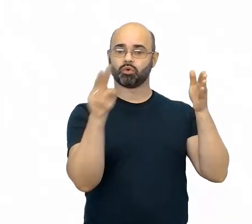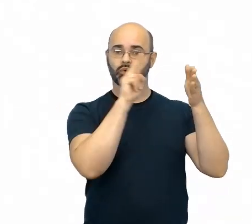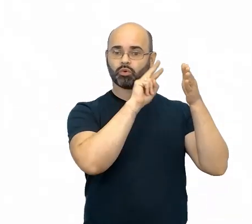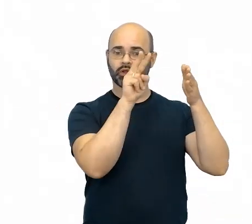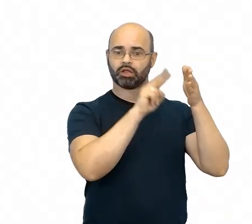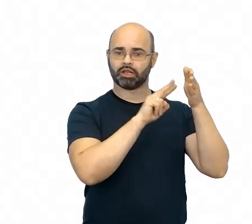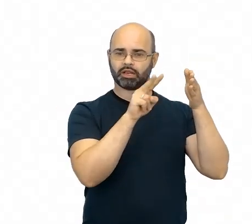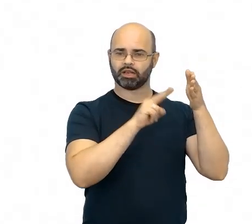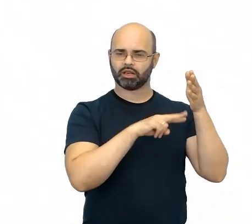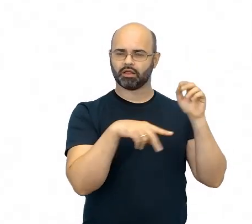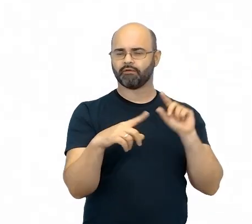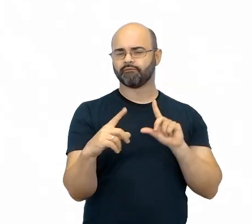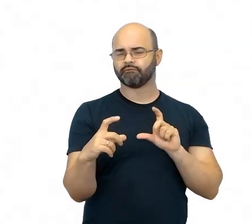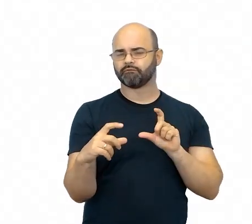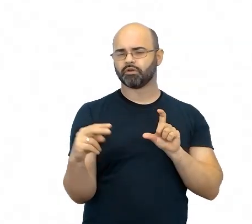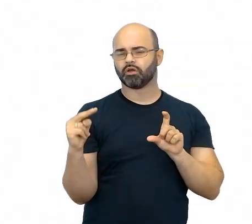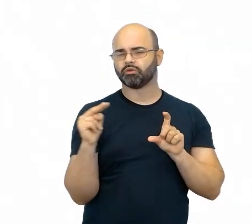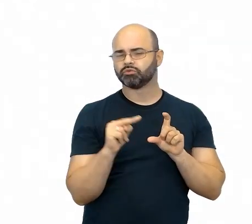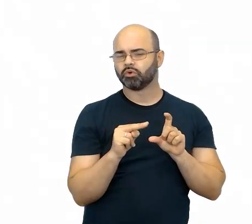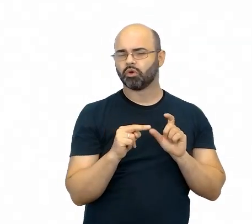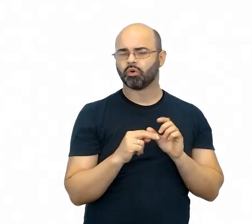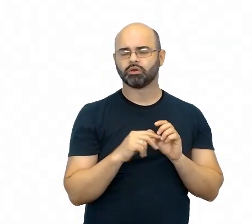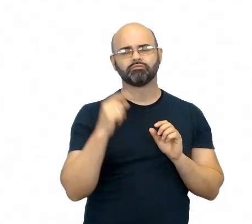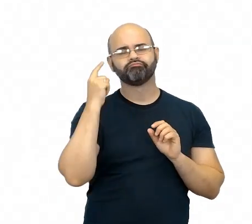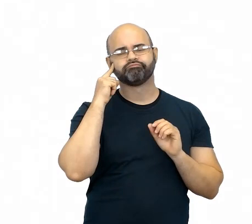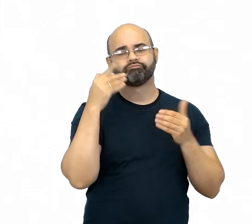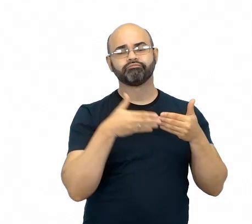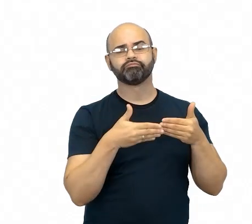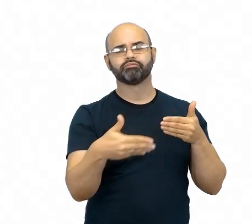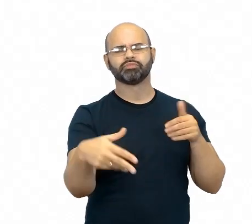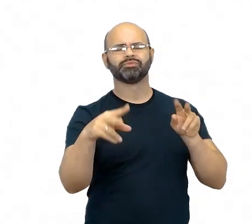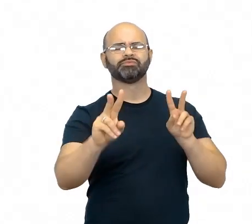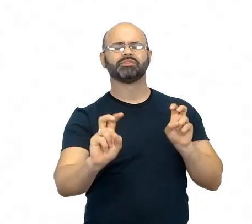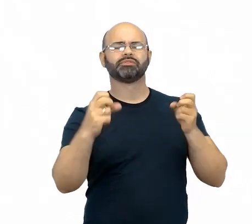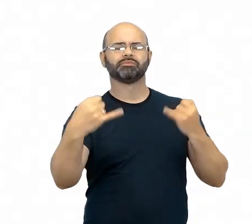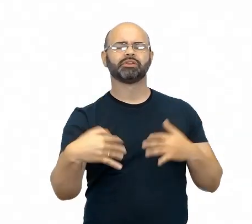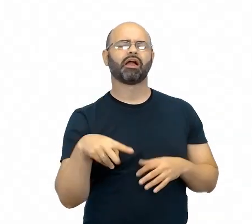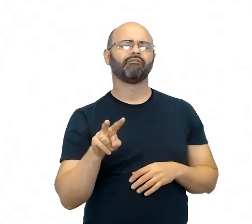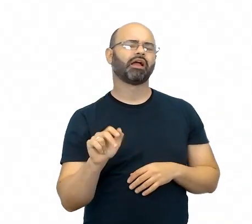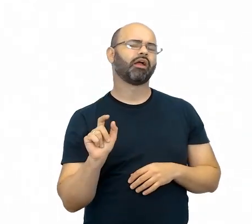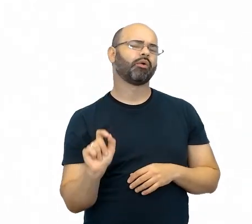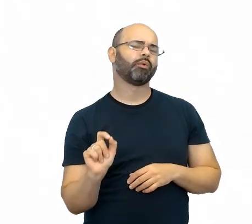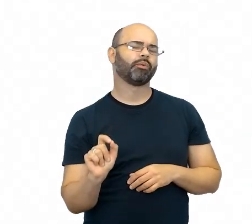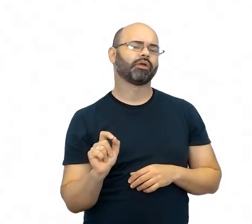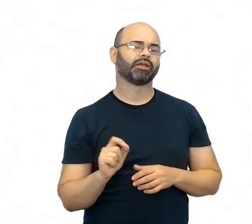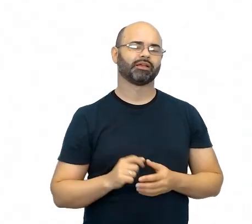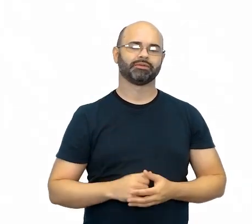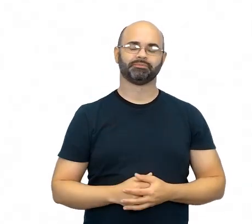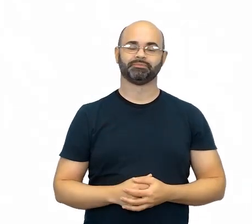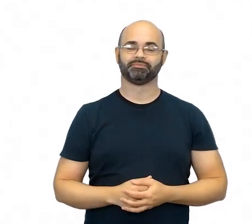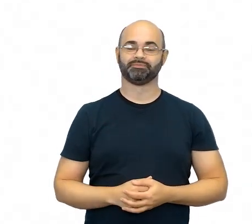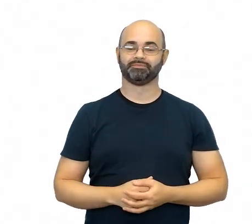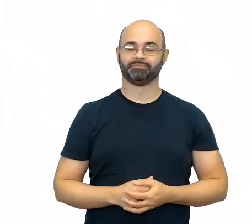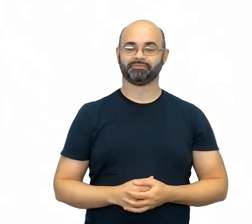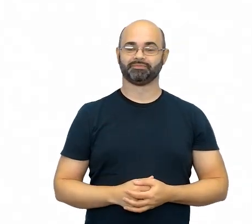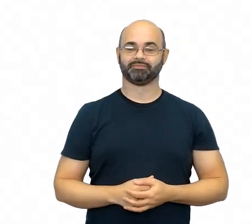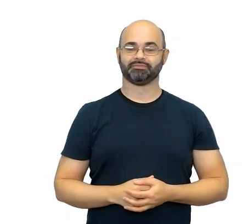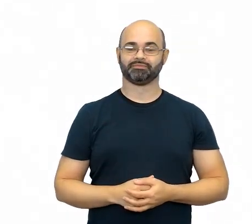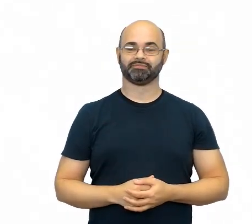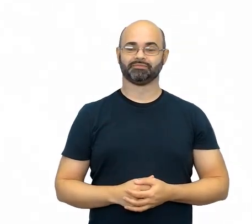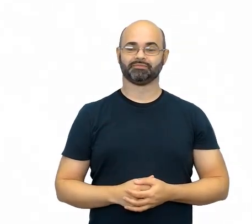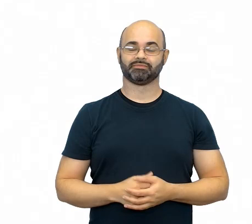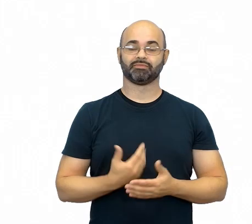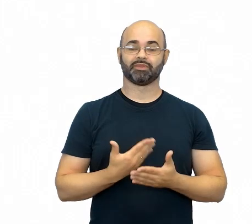a foto e antecipar o conteúdo que será tratado. Nesta aula 3, o emprego